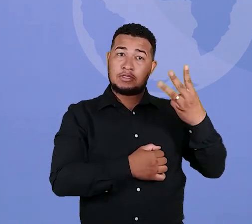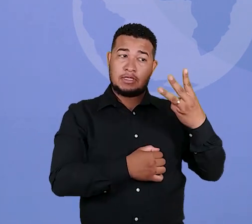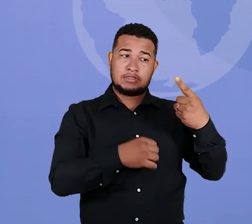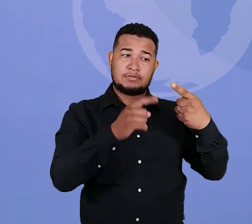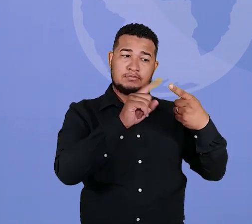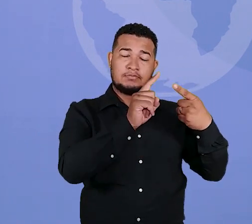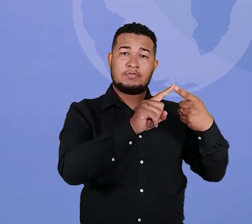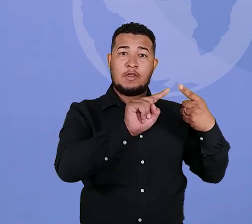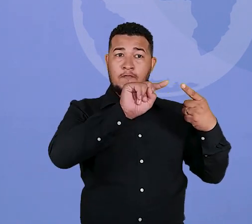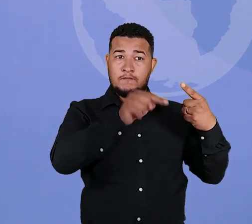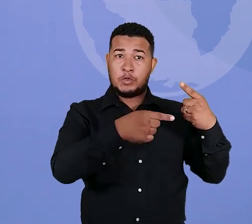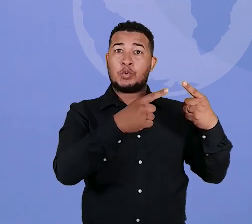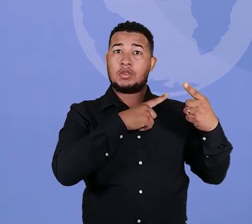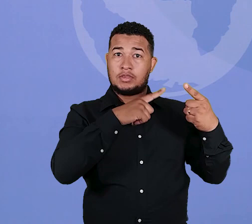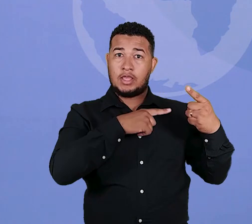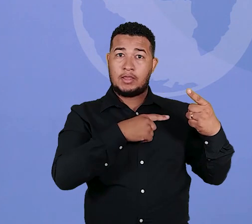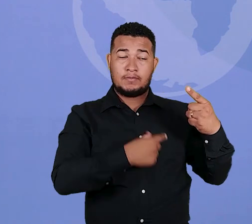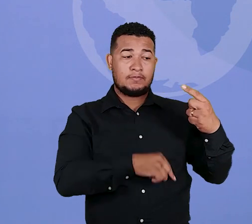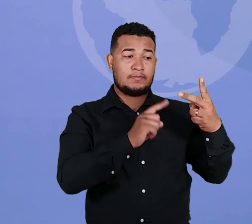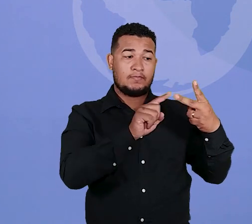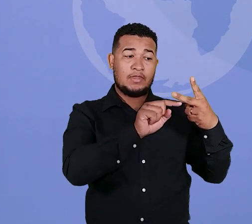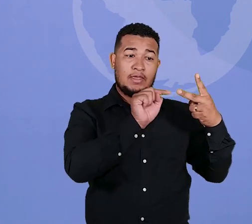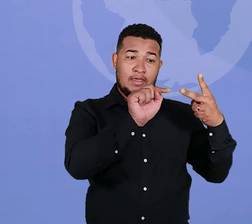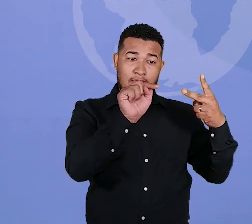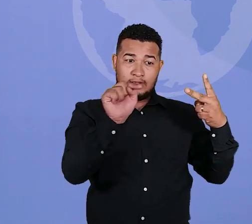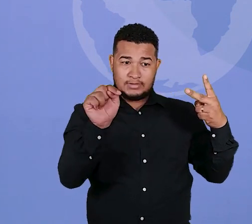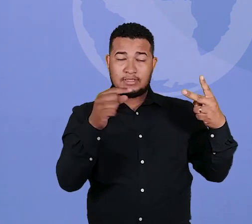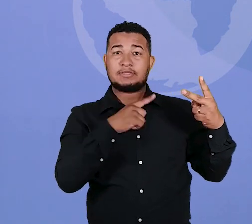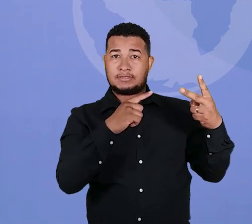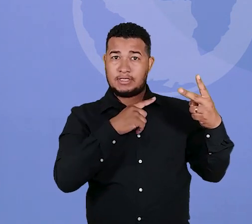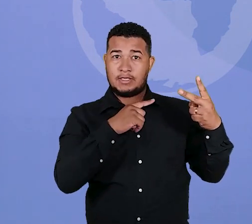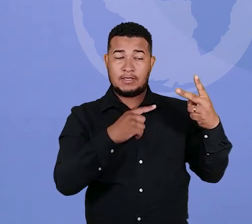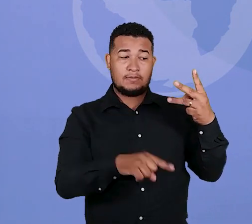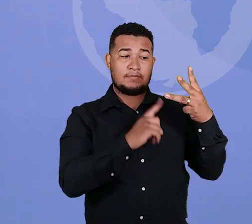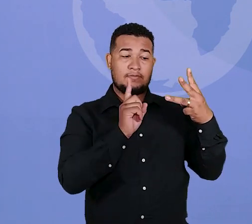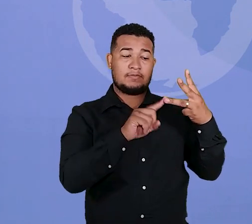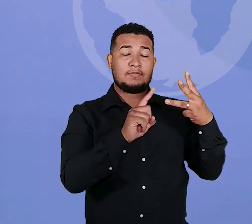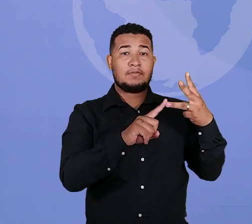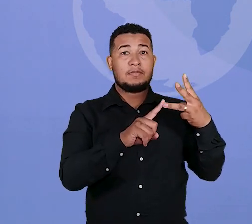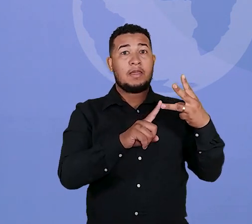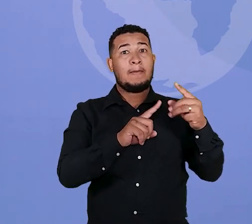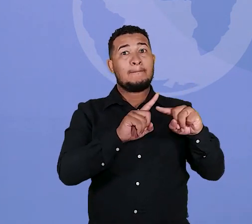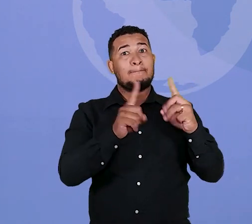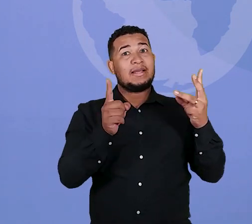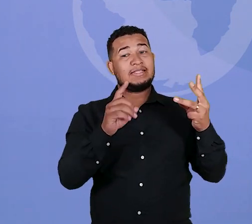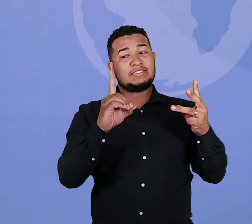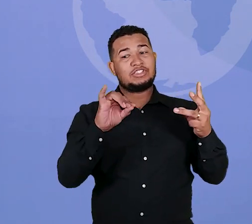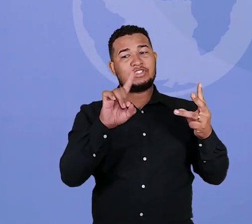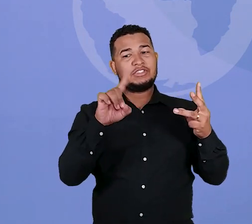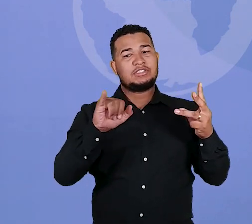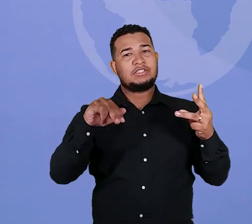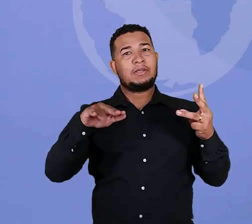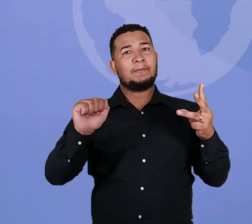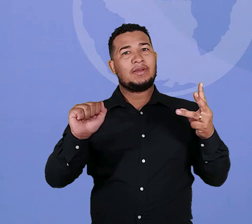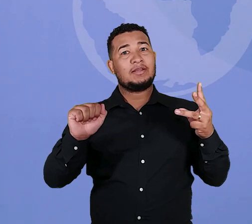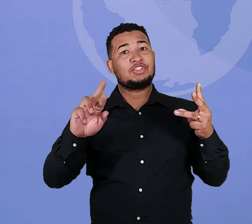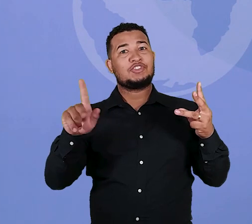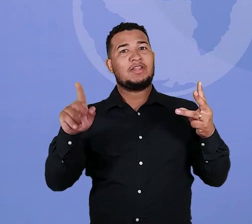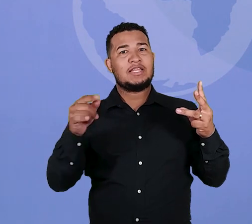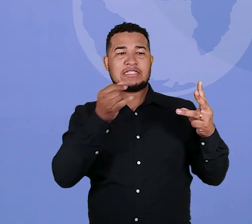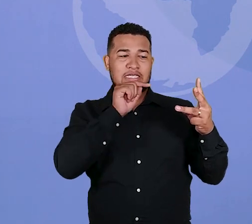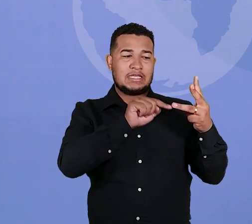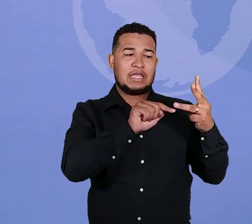vírgula, ele tem reticências, porque ele é infinito, mas ao contrário das dízimas, que é racional, não se